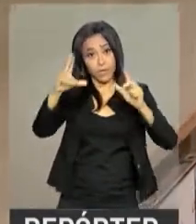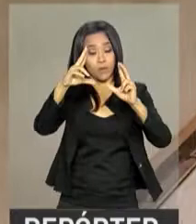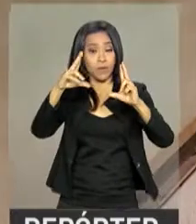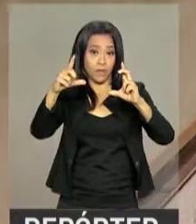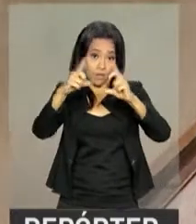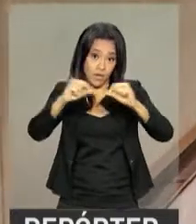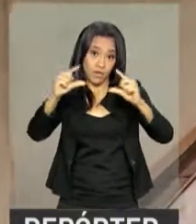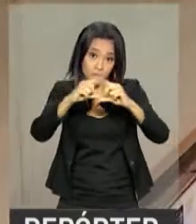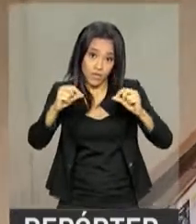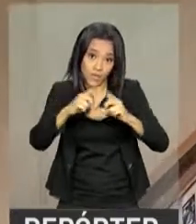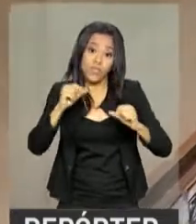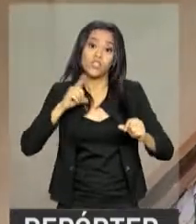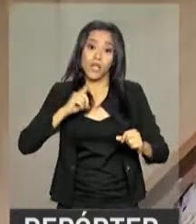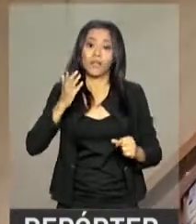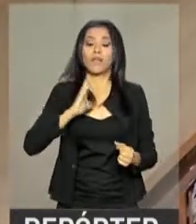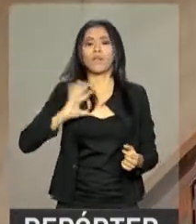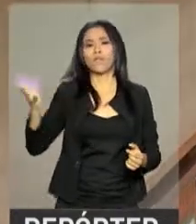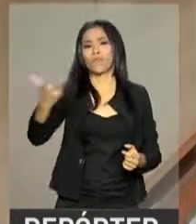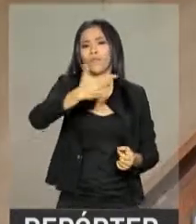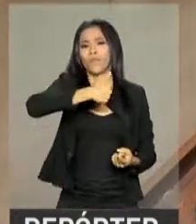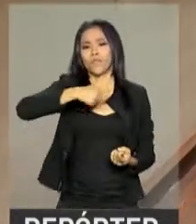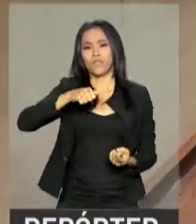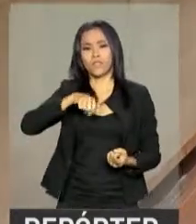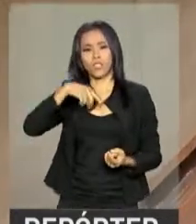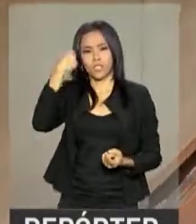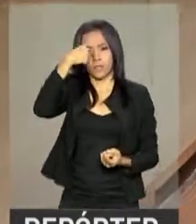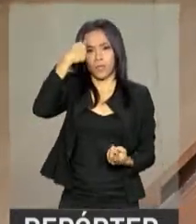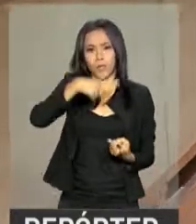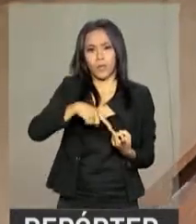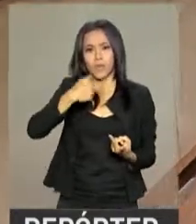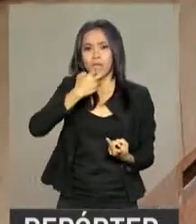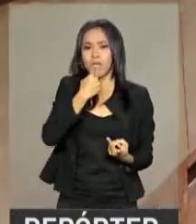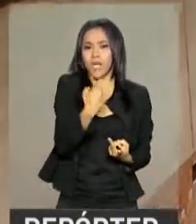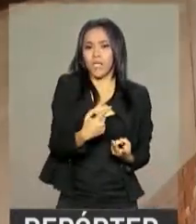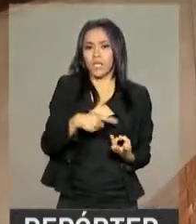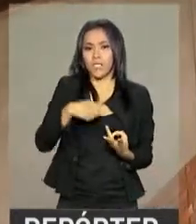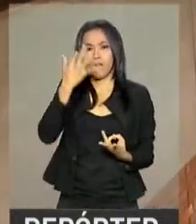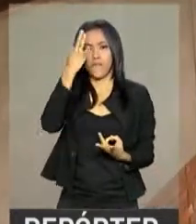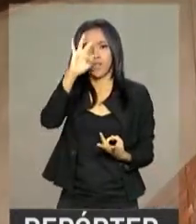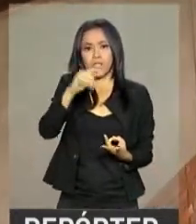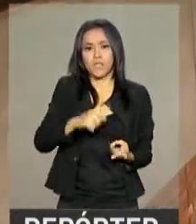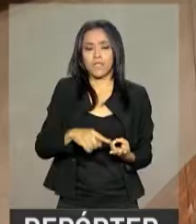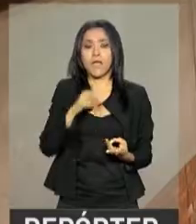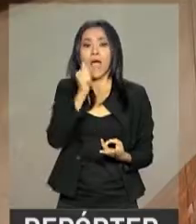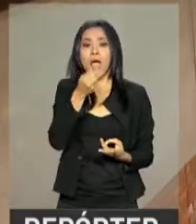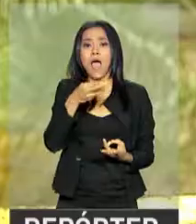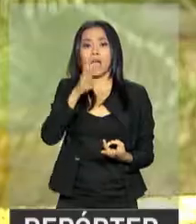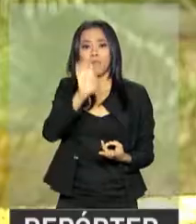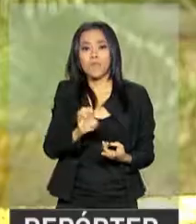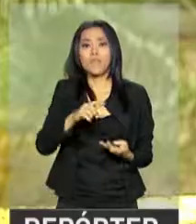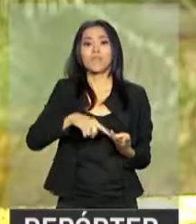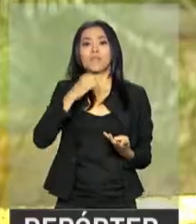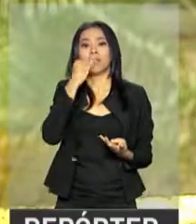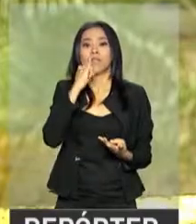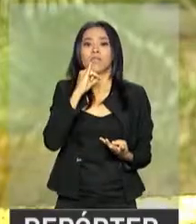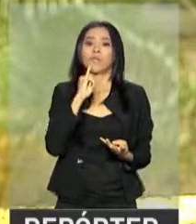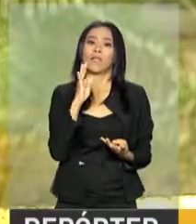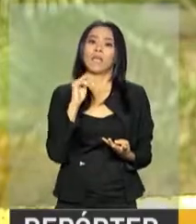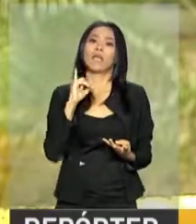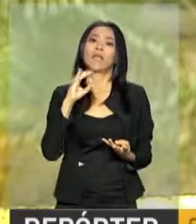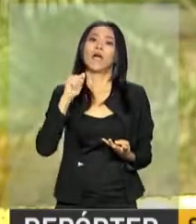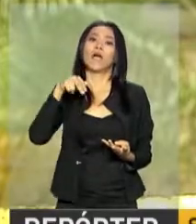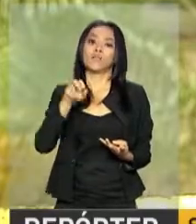equipe já conta com tradutores fluentes em inglês espanhol francês árabe italiano basicamente uma